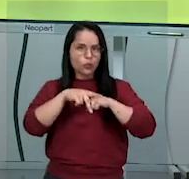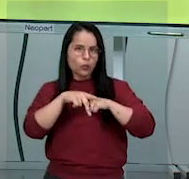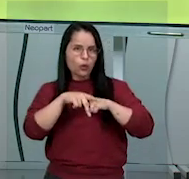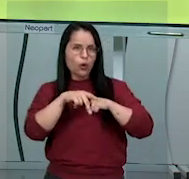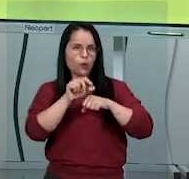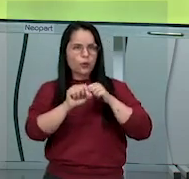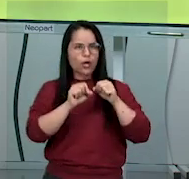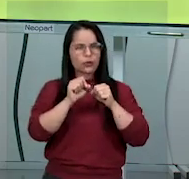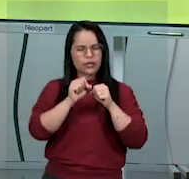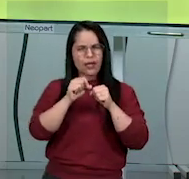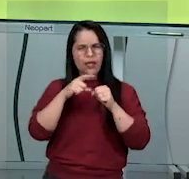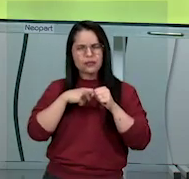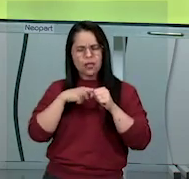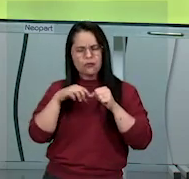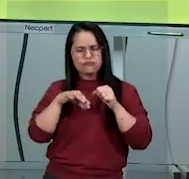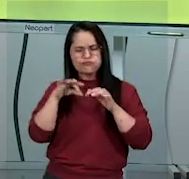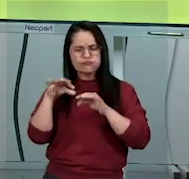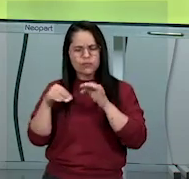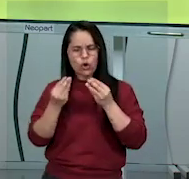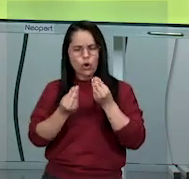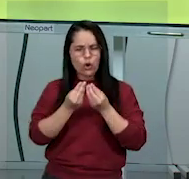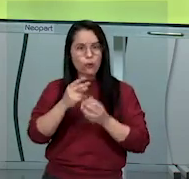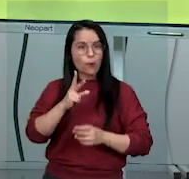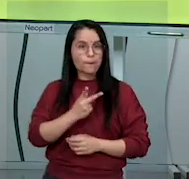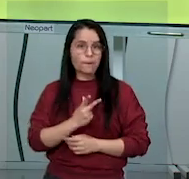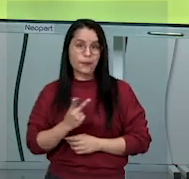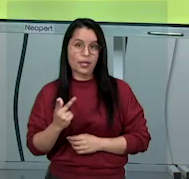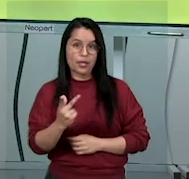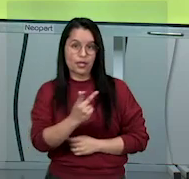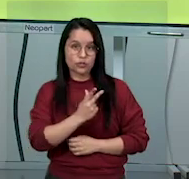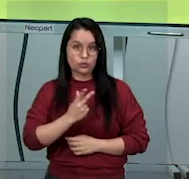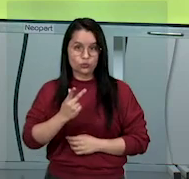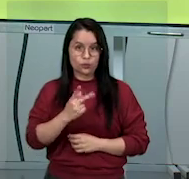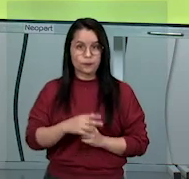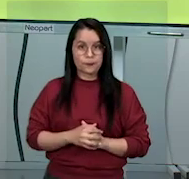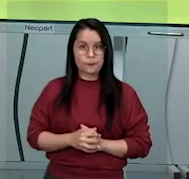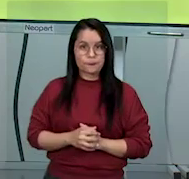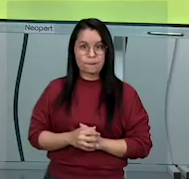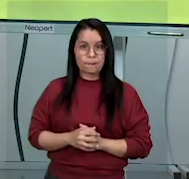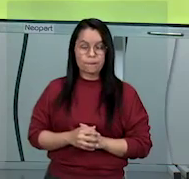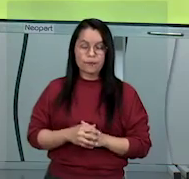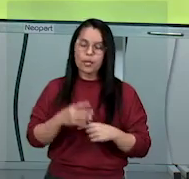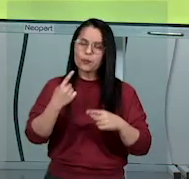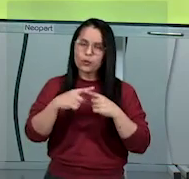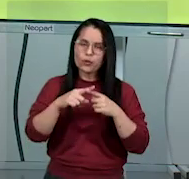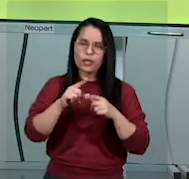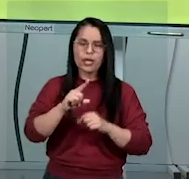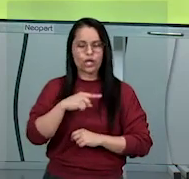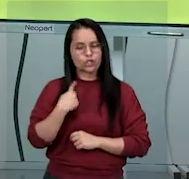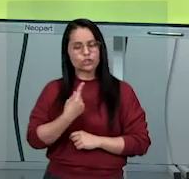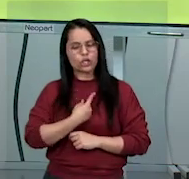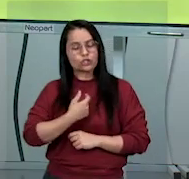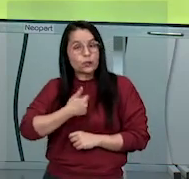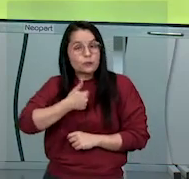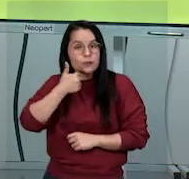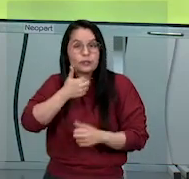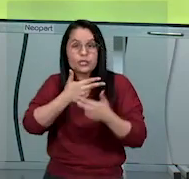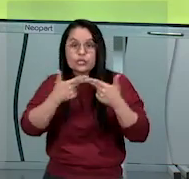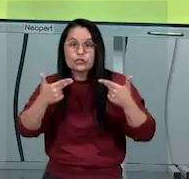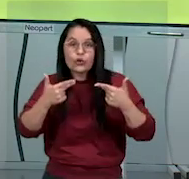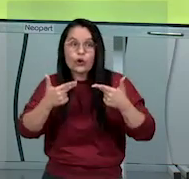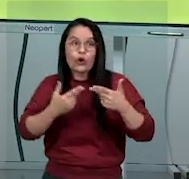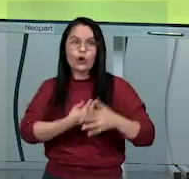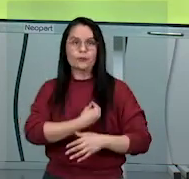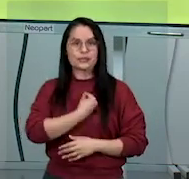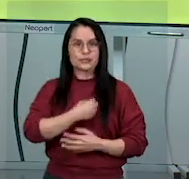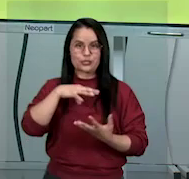estipulados ou denominados como pessoais, tá? Até porque, né, gente, nós somos as primeiras coisas que existiram